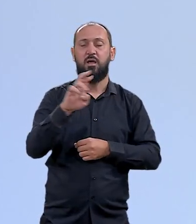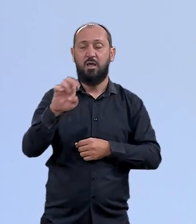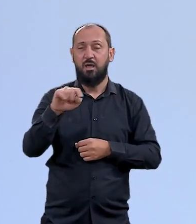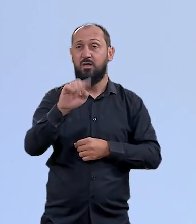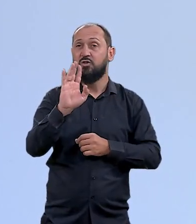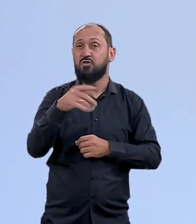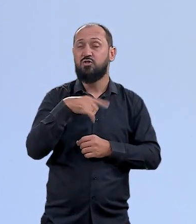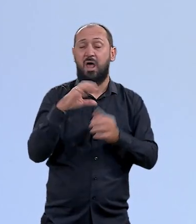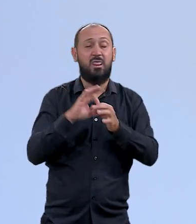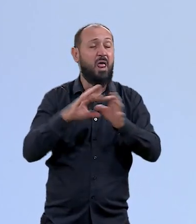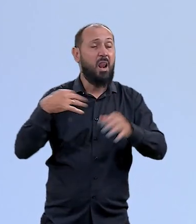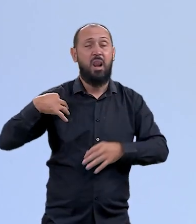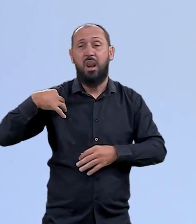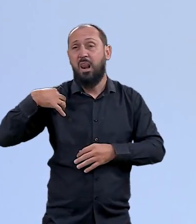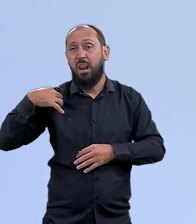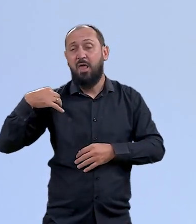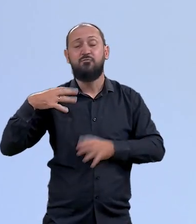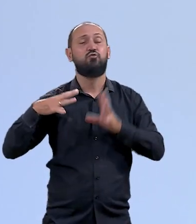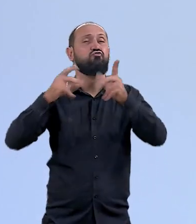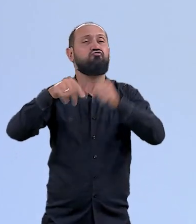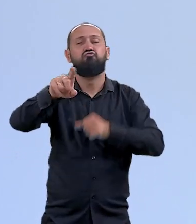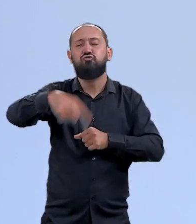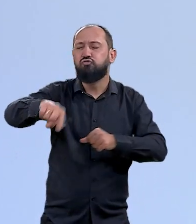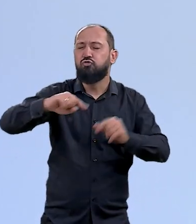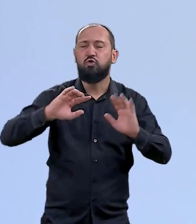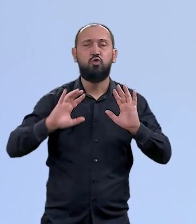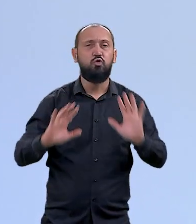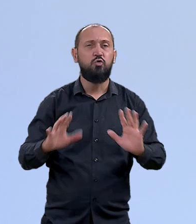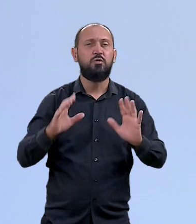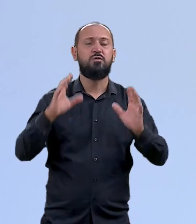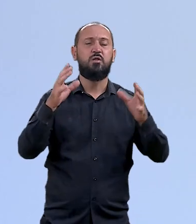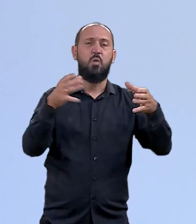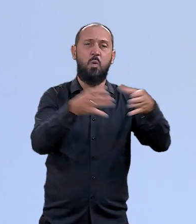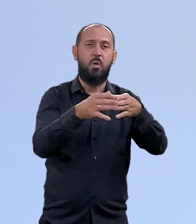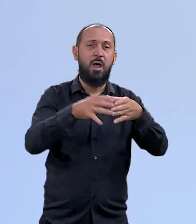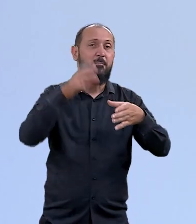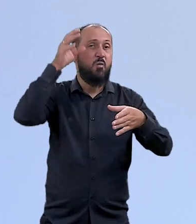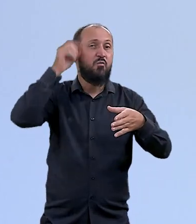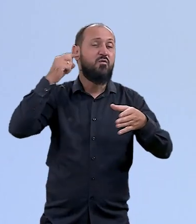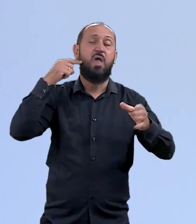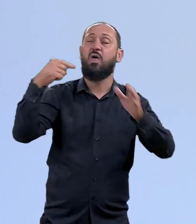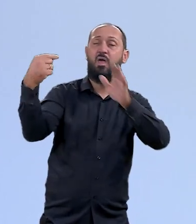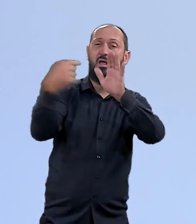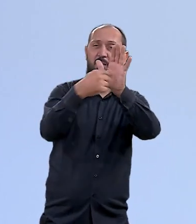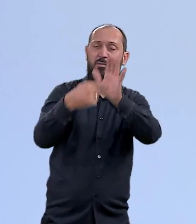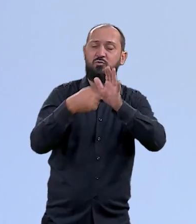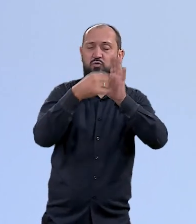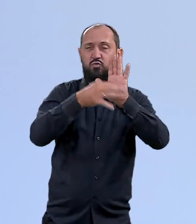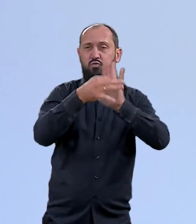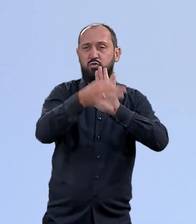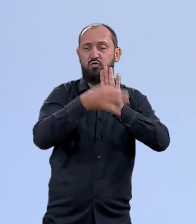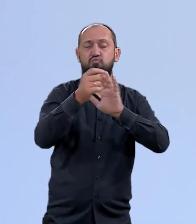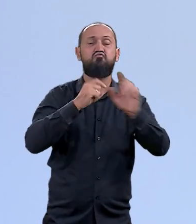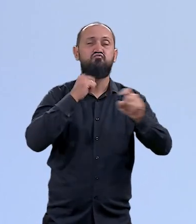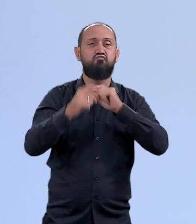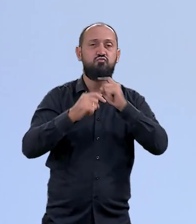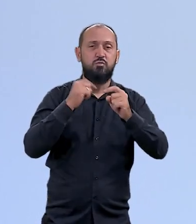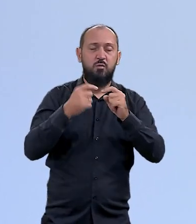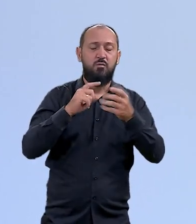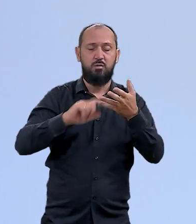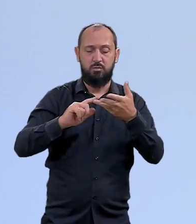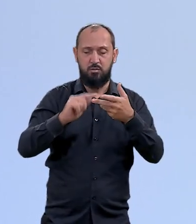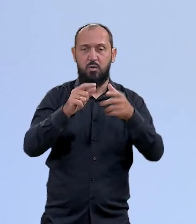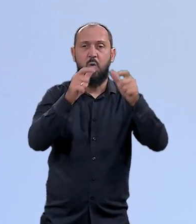as reclamações, as sugestões, as dúvidas. Nós temos vários canais de comunicação. Então, uma das grandes características da Justiça Eleitoral é que a